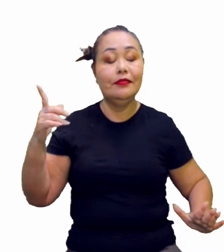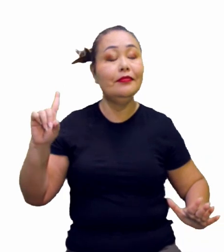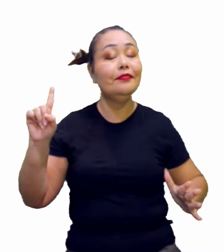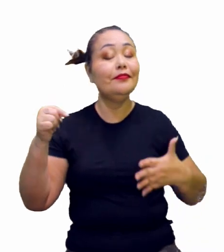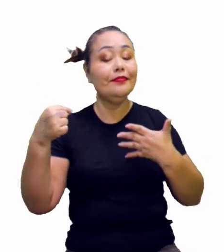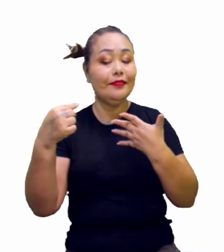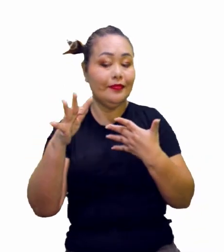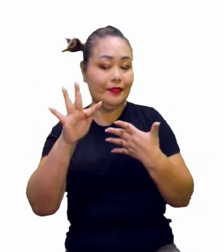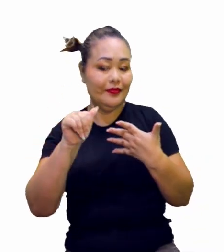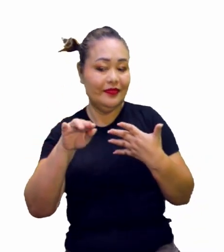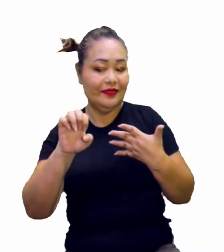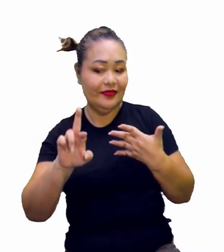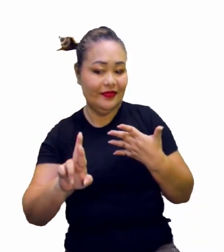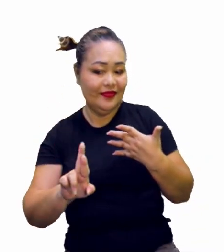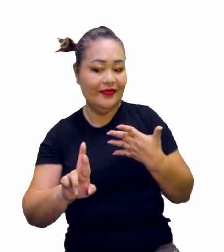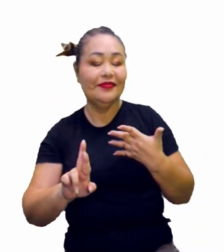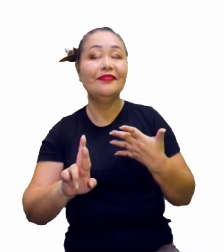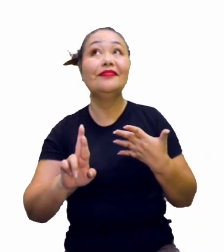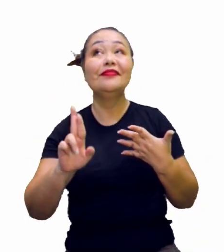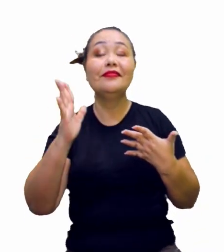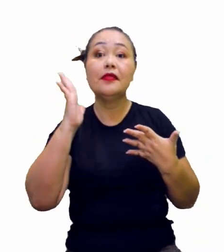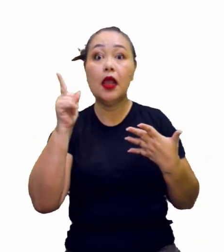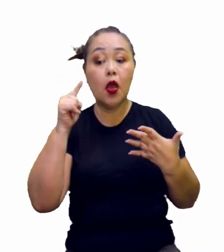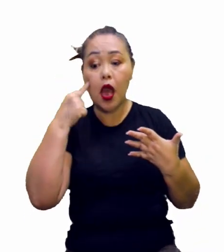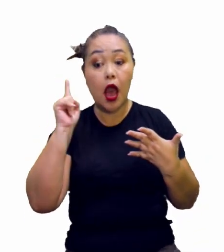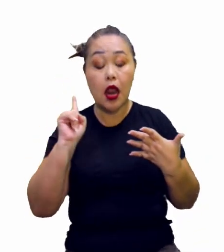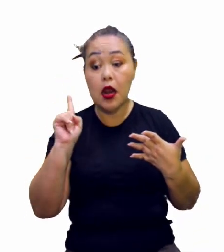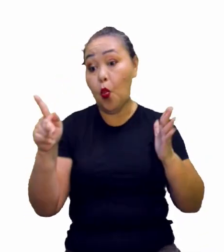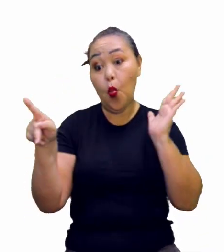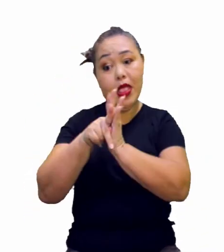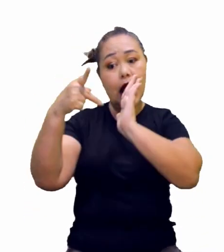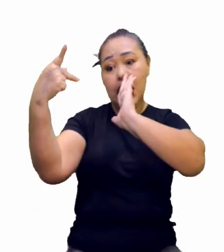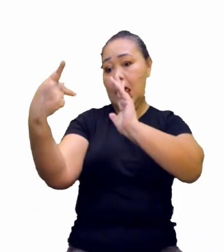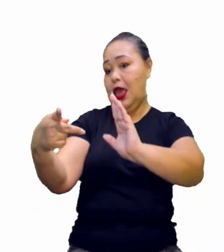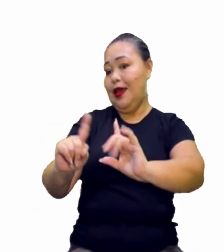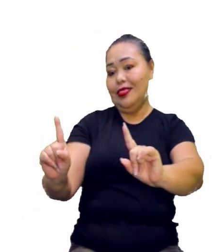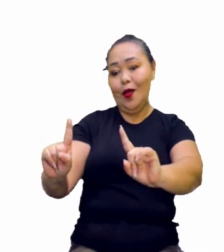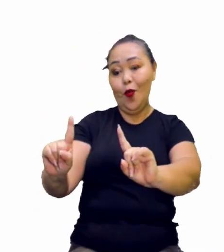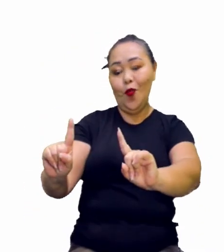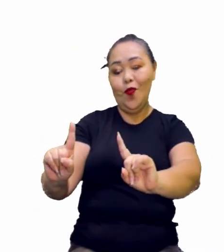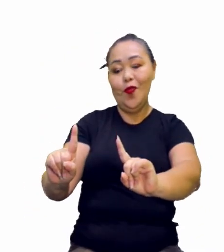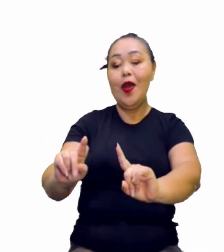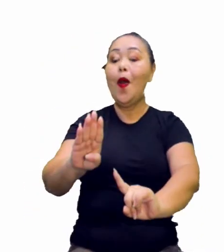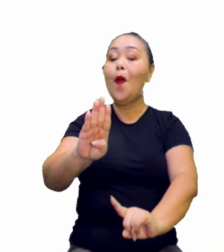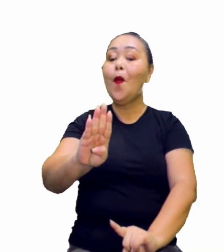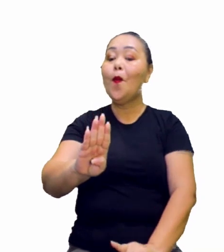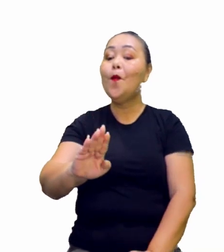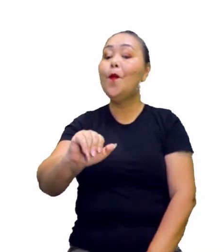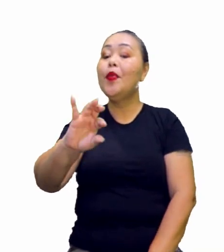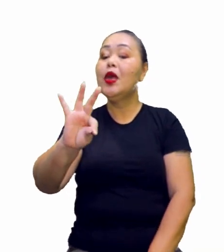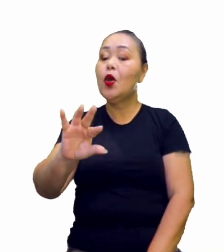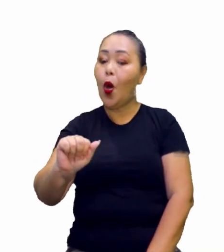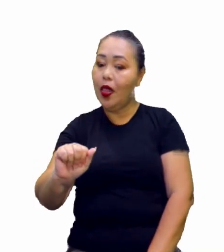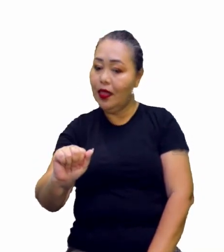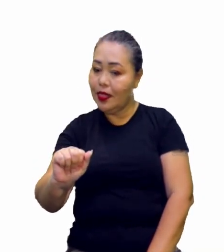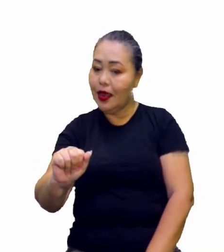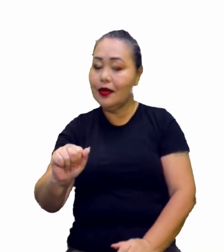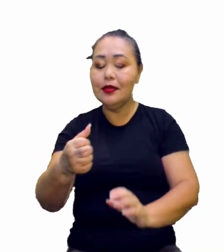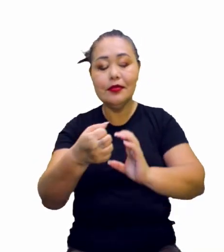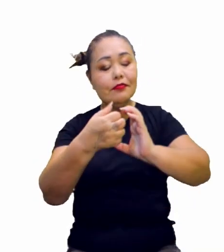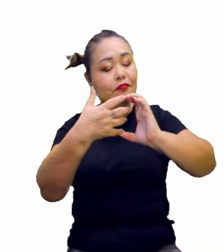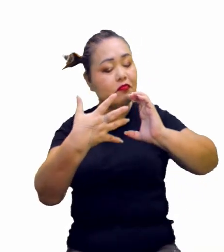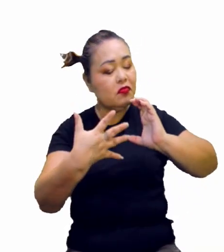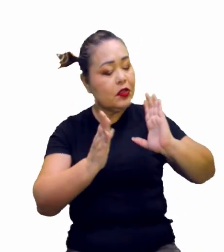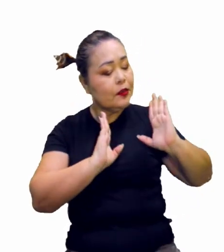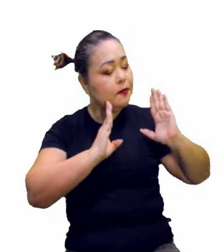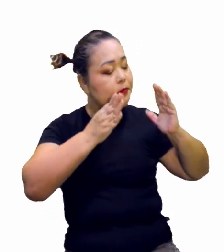fator, né? Que sai de... Mas não é daqui. Então, biota, lá tem um biota, uma característica